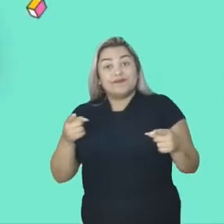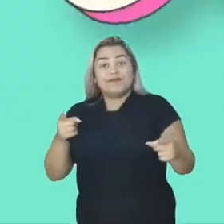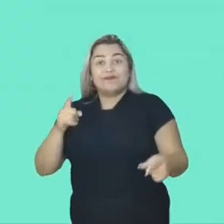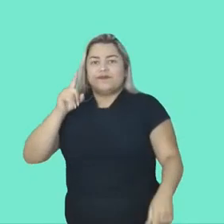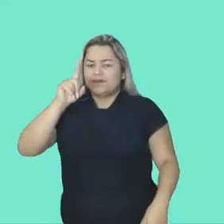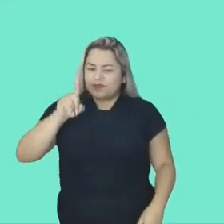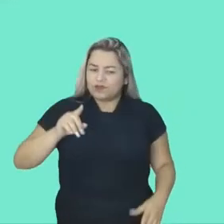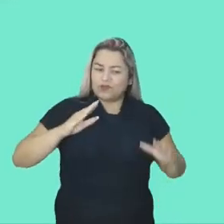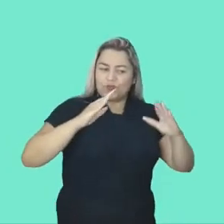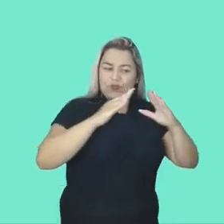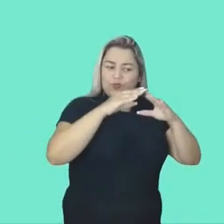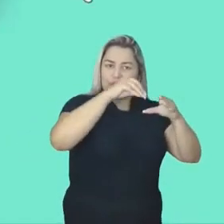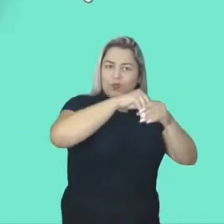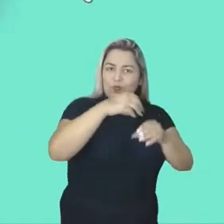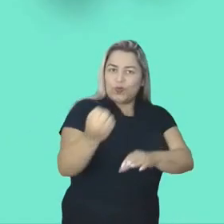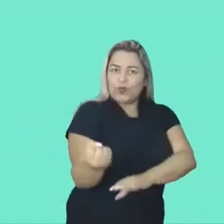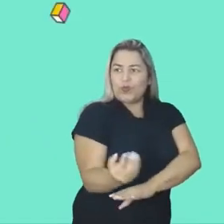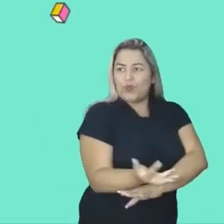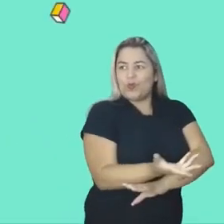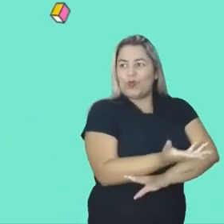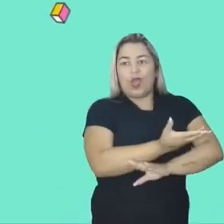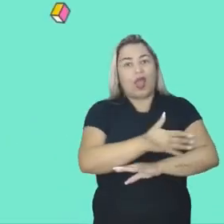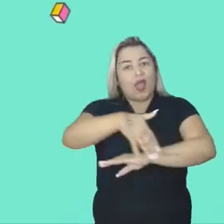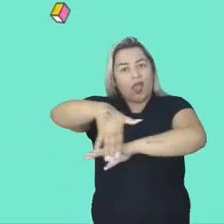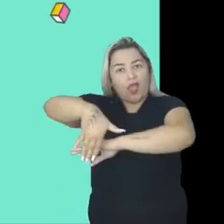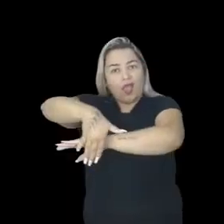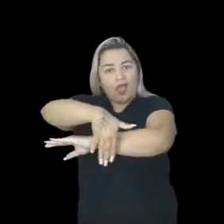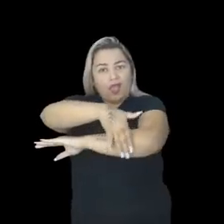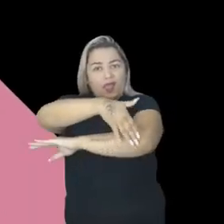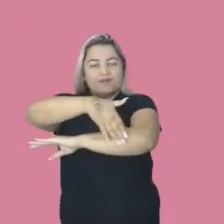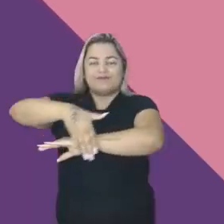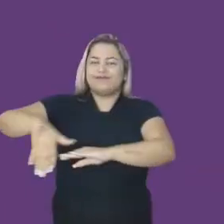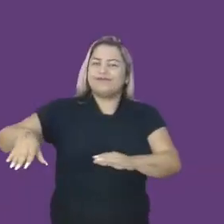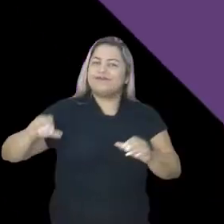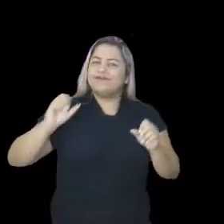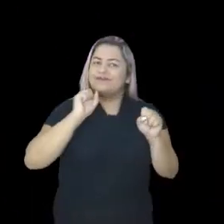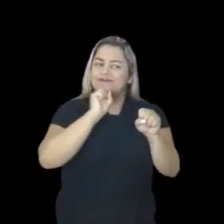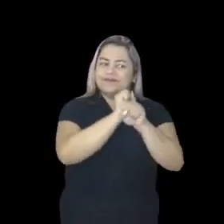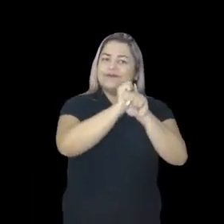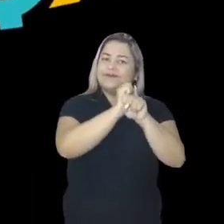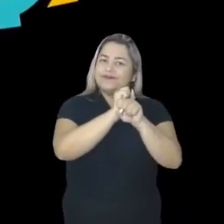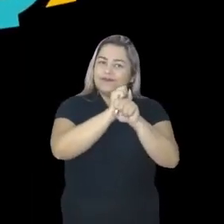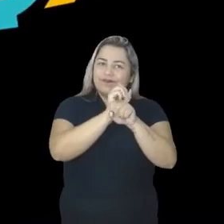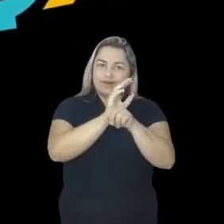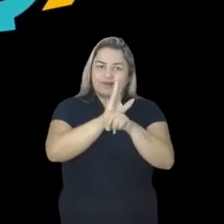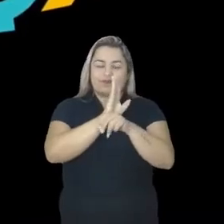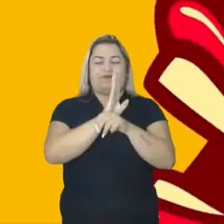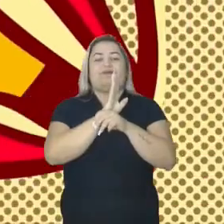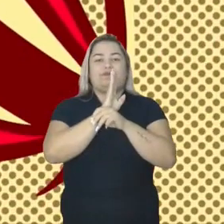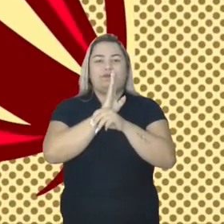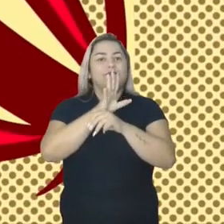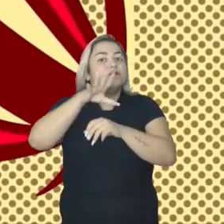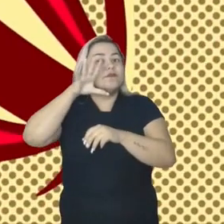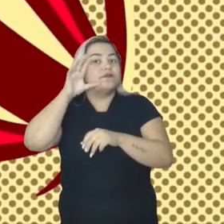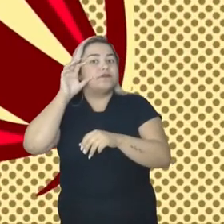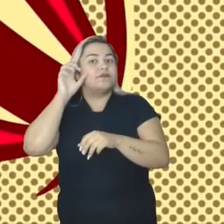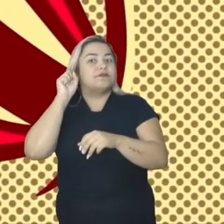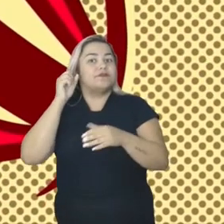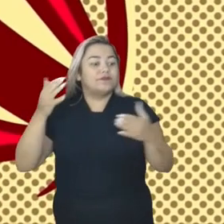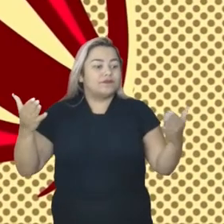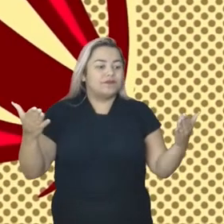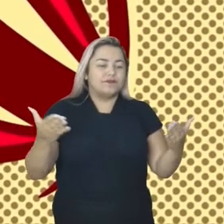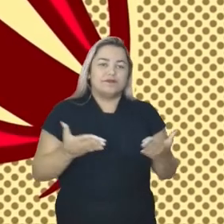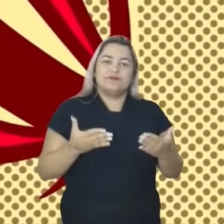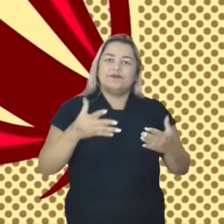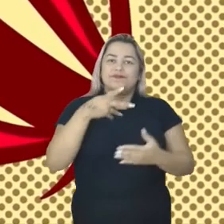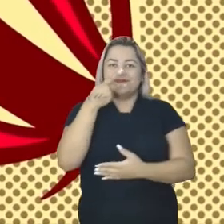Seja em casa, no campo, na rua ou na praça. Chega de mordaça,